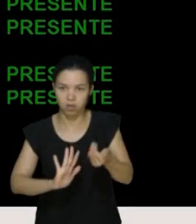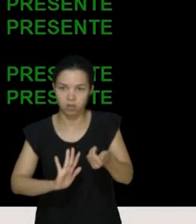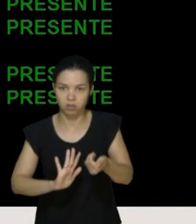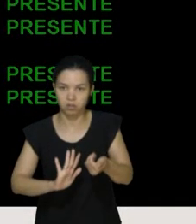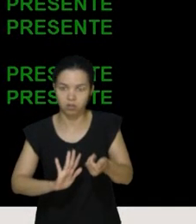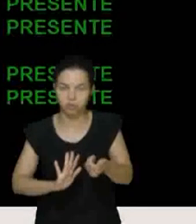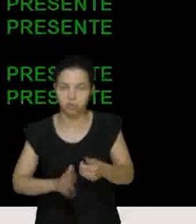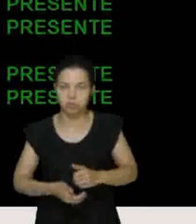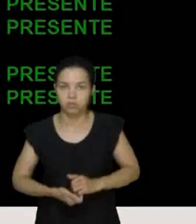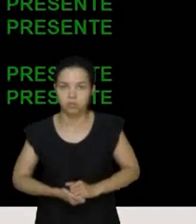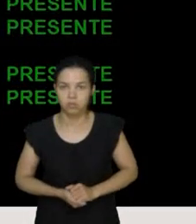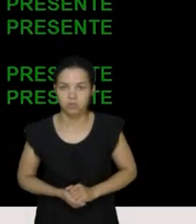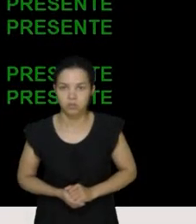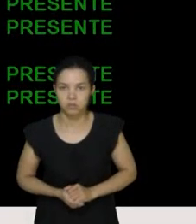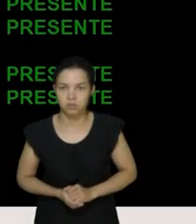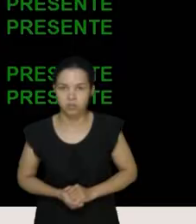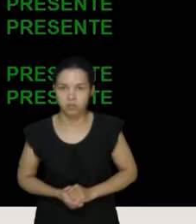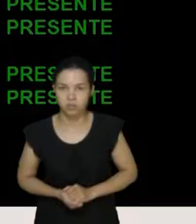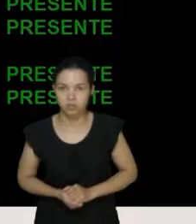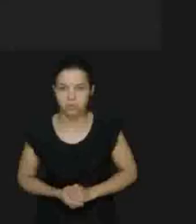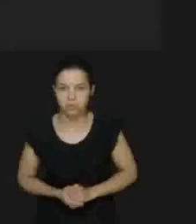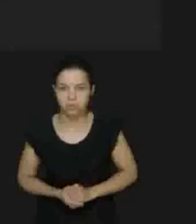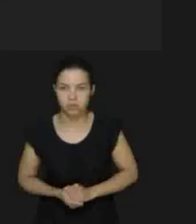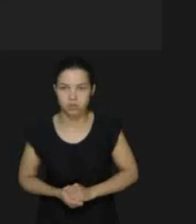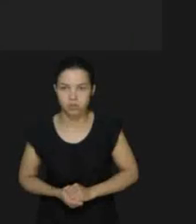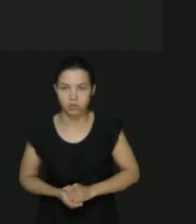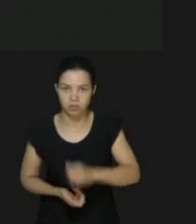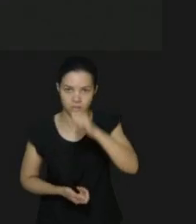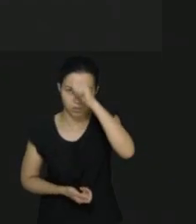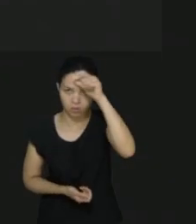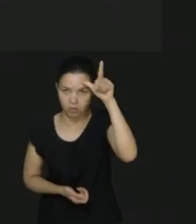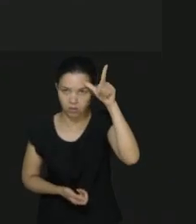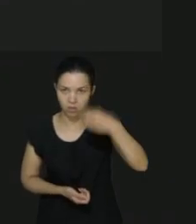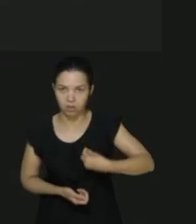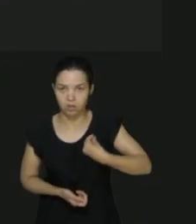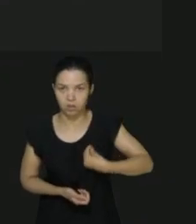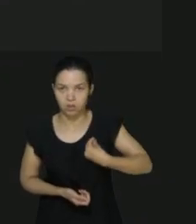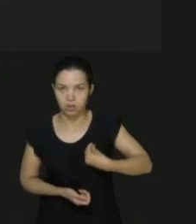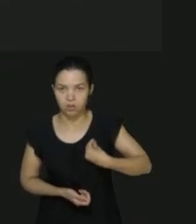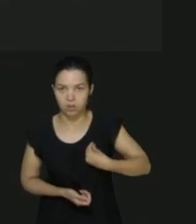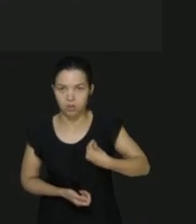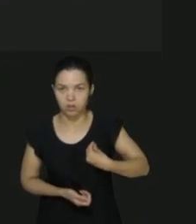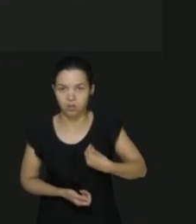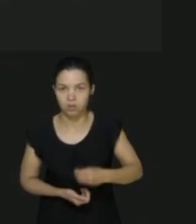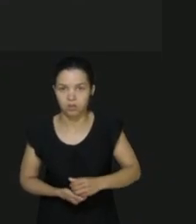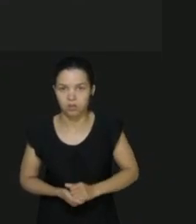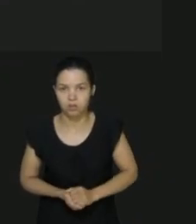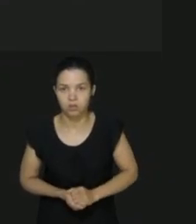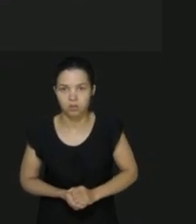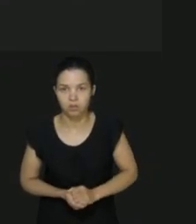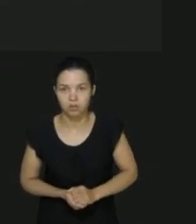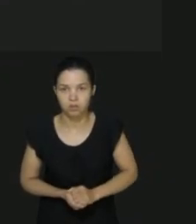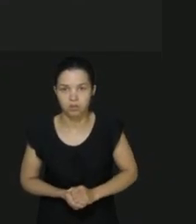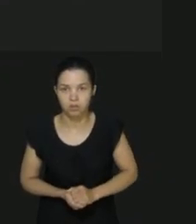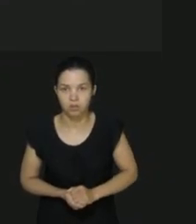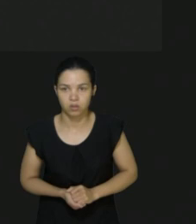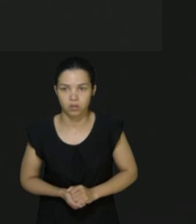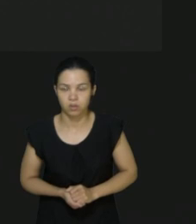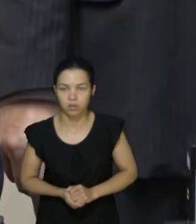Deputado Altair, presente. Deputado Altair, presente. Já temos 21 com a presença do deputado